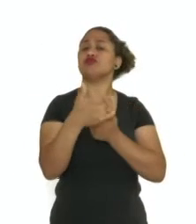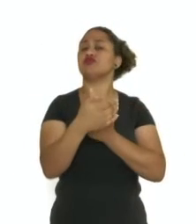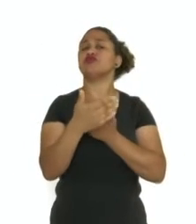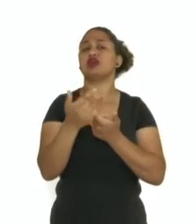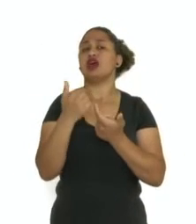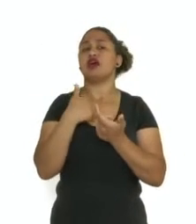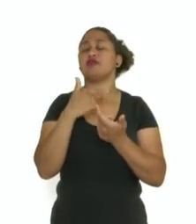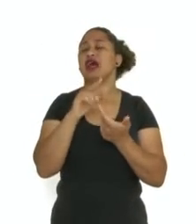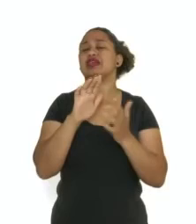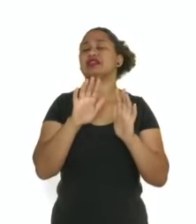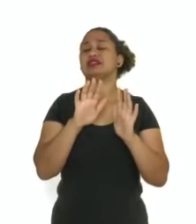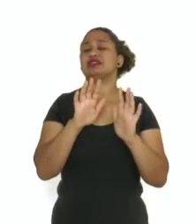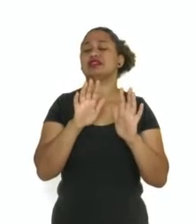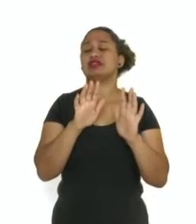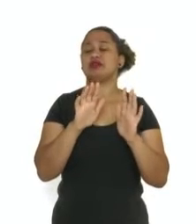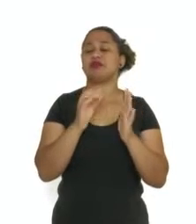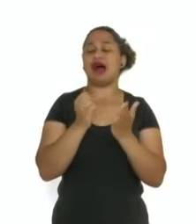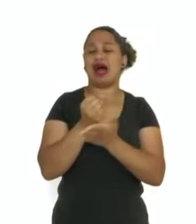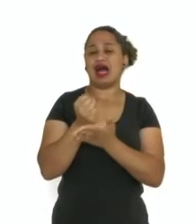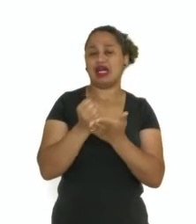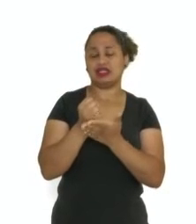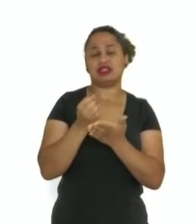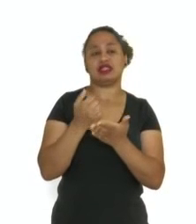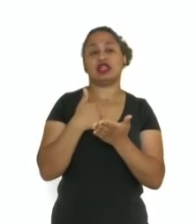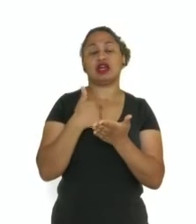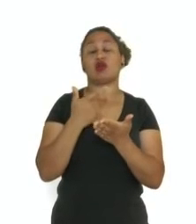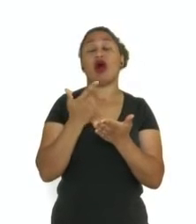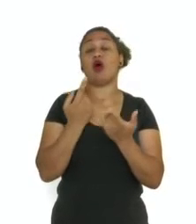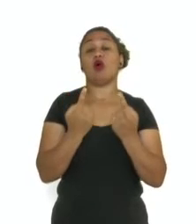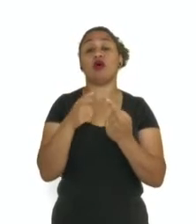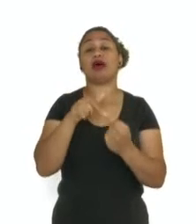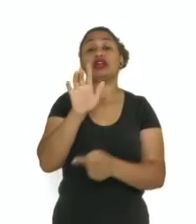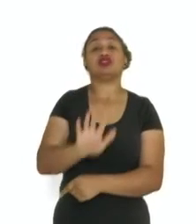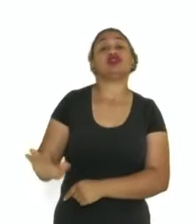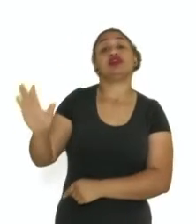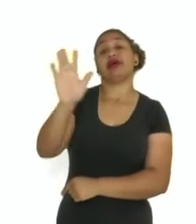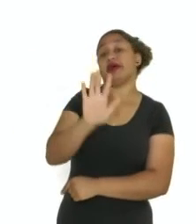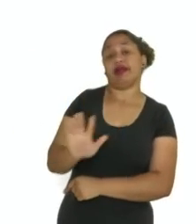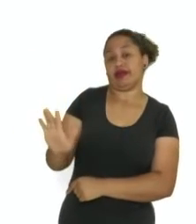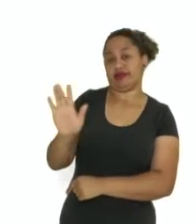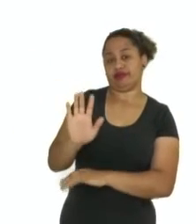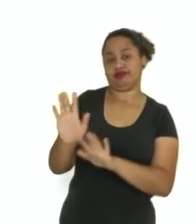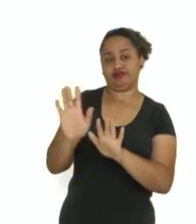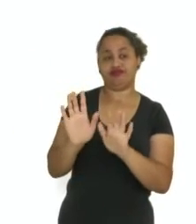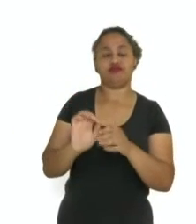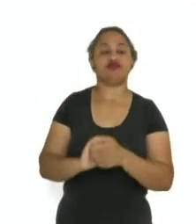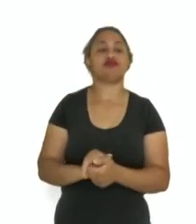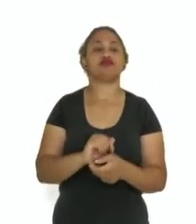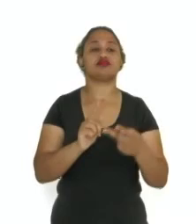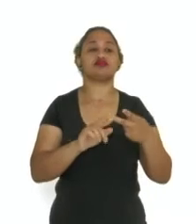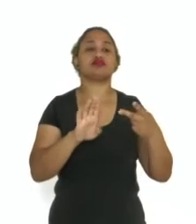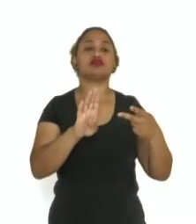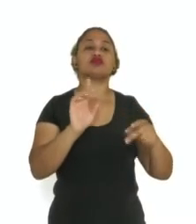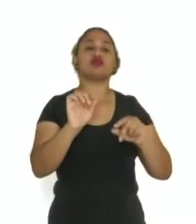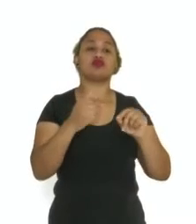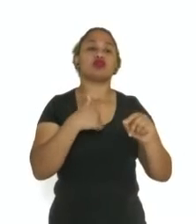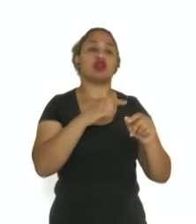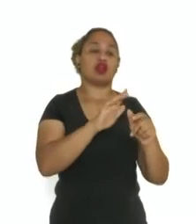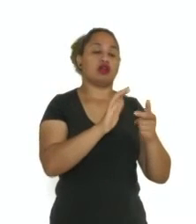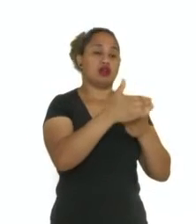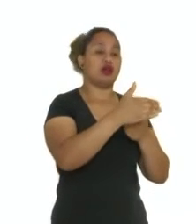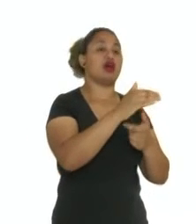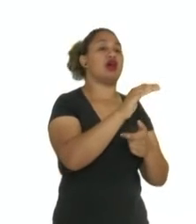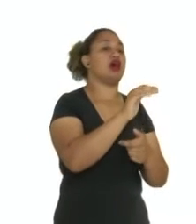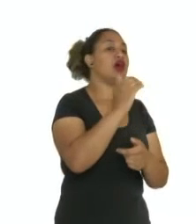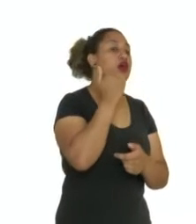mais genérica? Qual aborda de uma maneira mais geral, é mais ampla? E a letra B, entre o termo adolescente